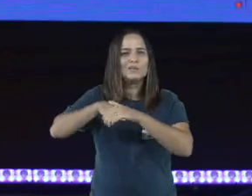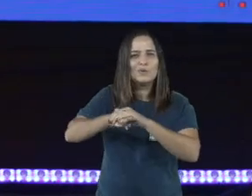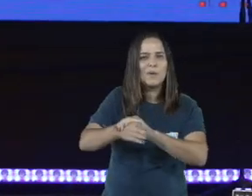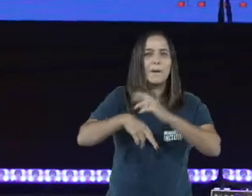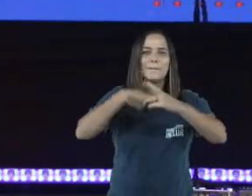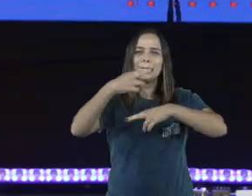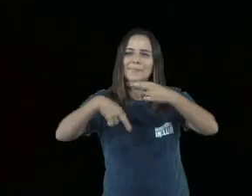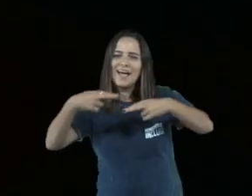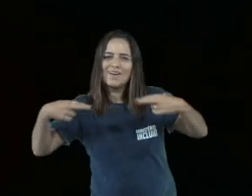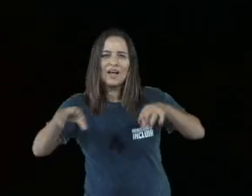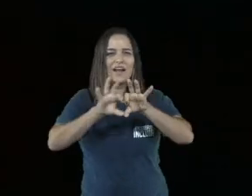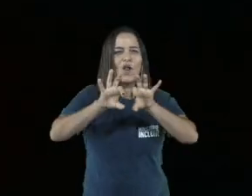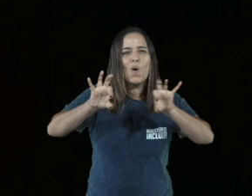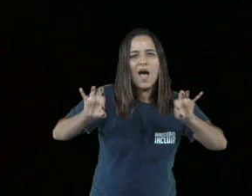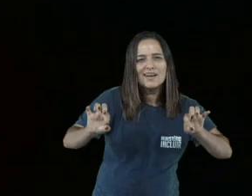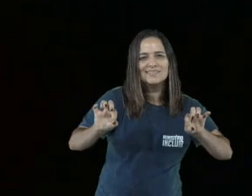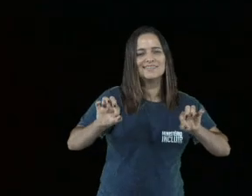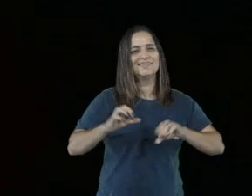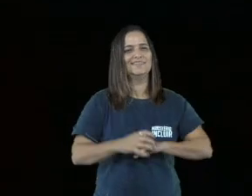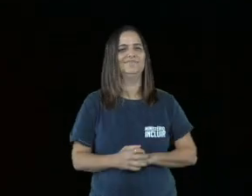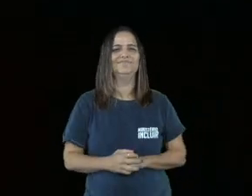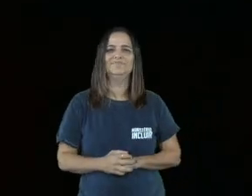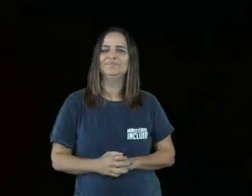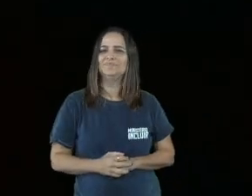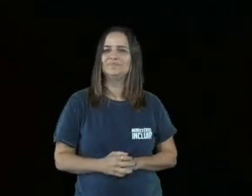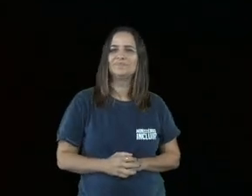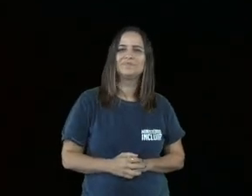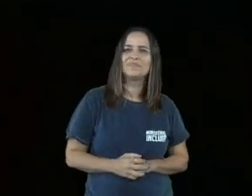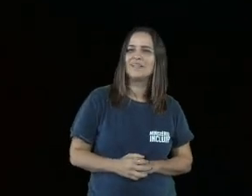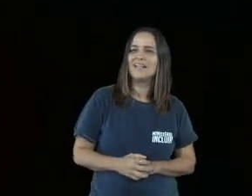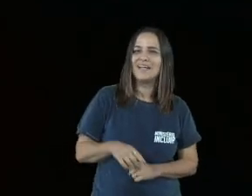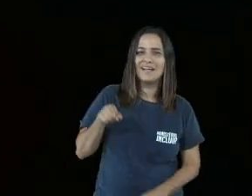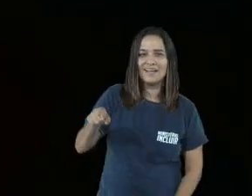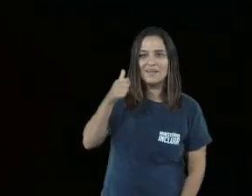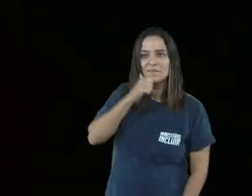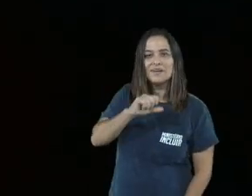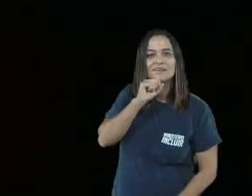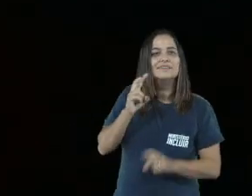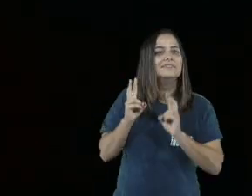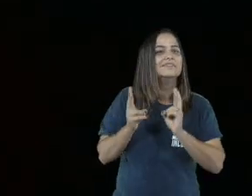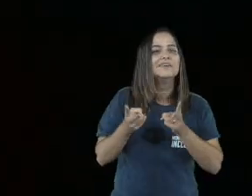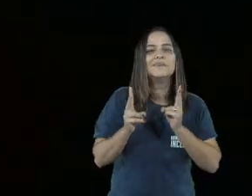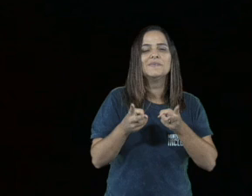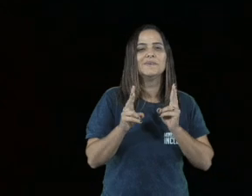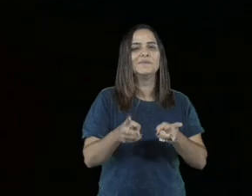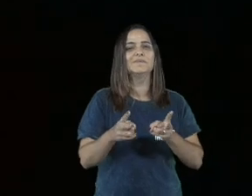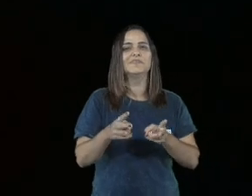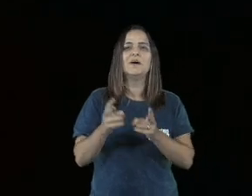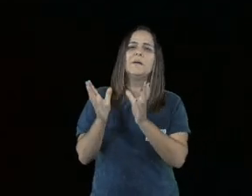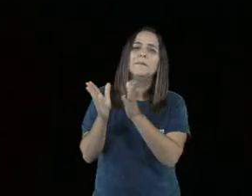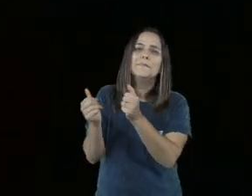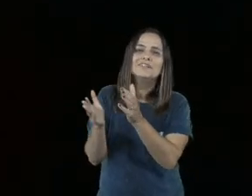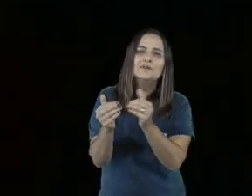o meu filho inteligente dá uma bolsa para ele Dona Estela de Sousa Marques sempre vou honrar essa mulher mulher de Deus me deu Bolsa de 100 porcento na